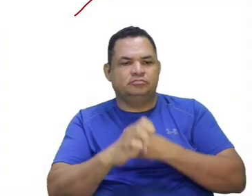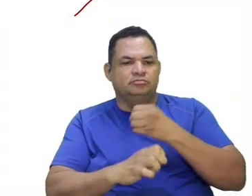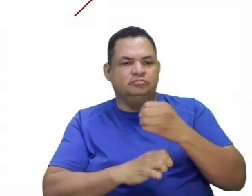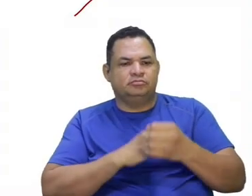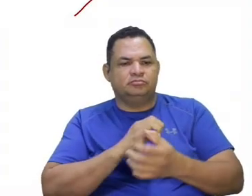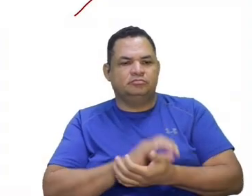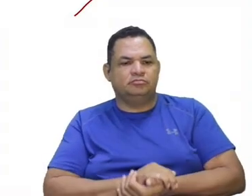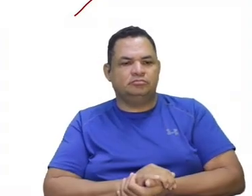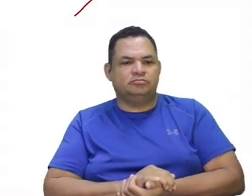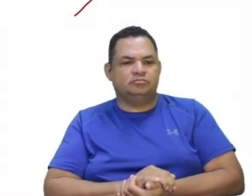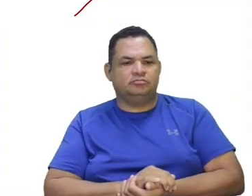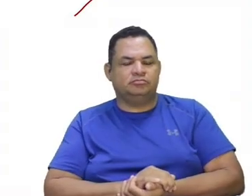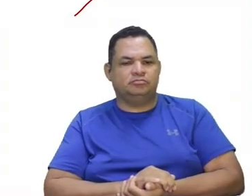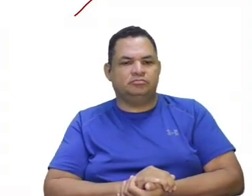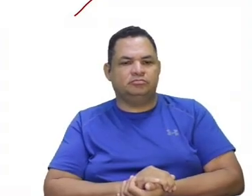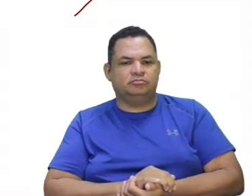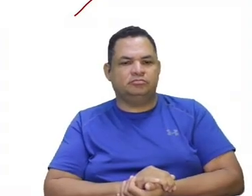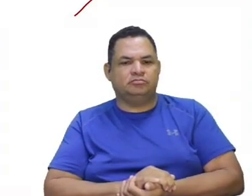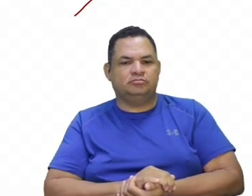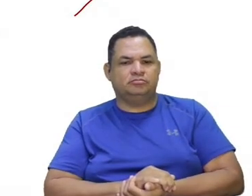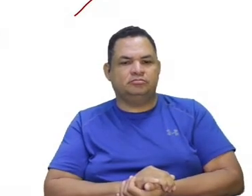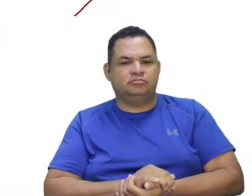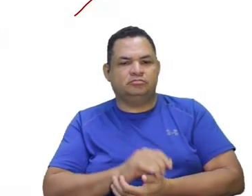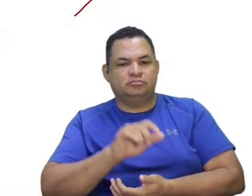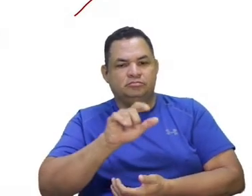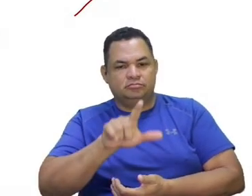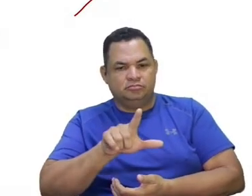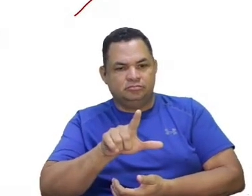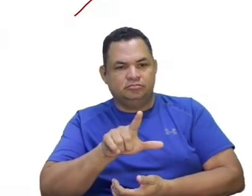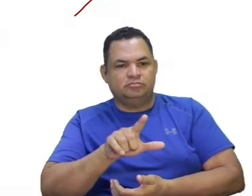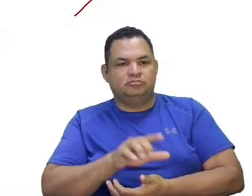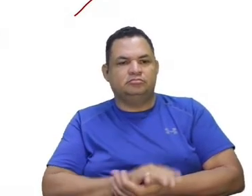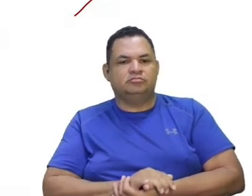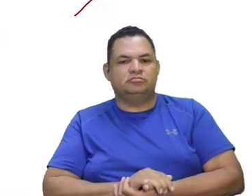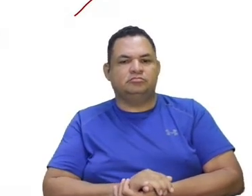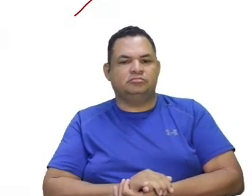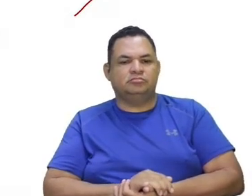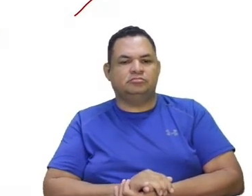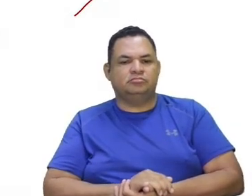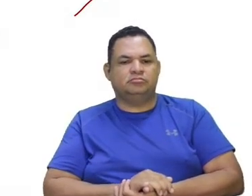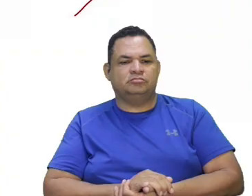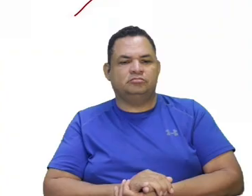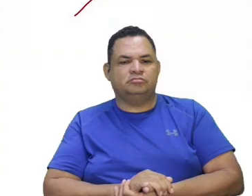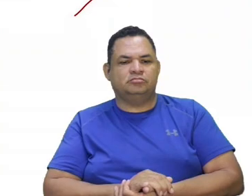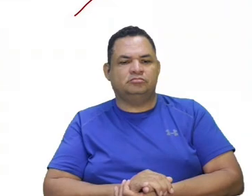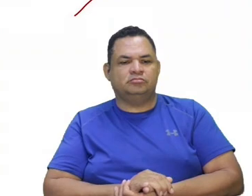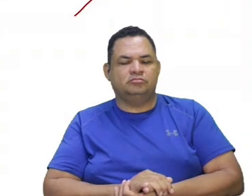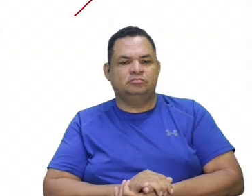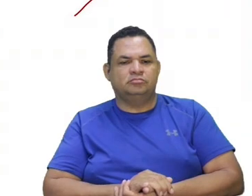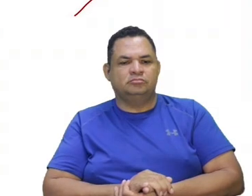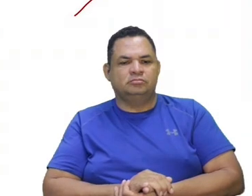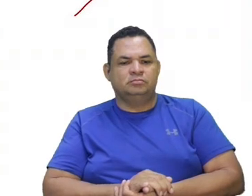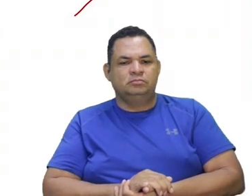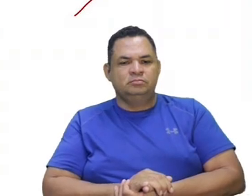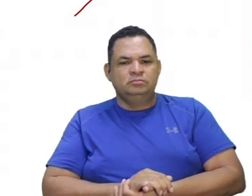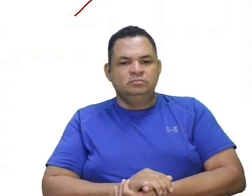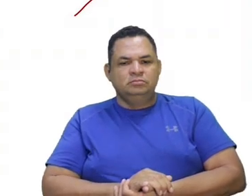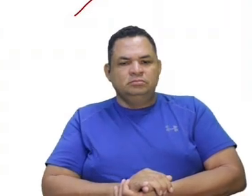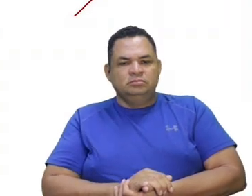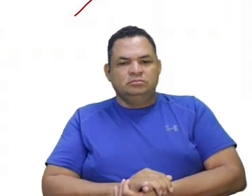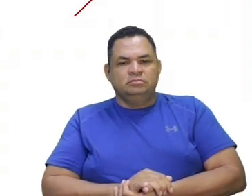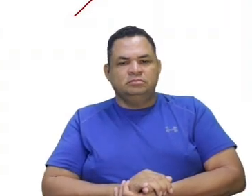2. Quem é a segunda camada? É a L, que é o nível 2. Deixa eu trocar a cor da caneta. Que é esse aqui,